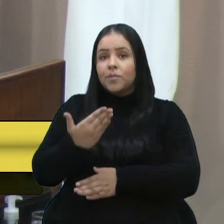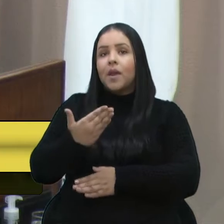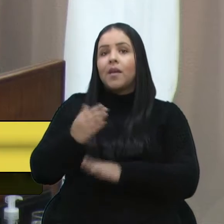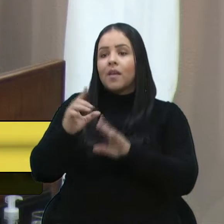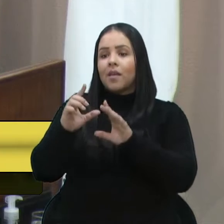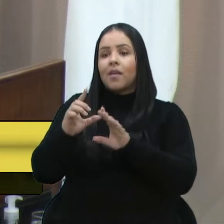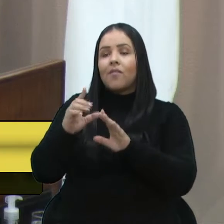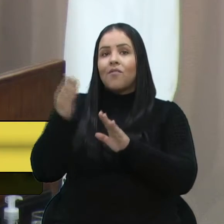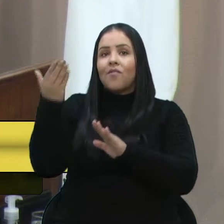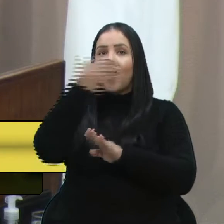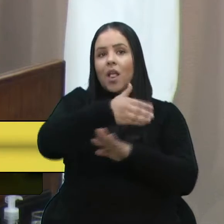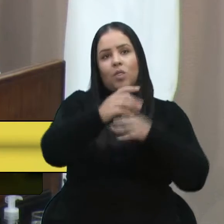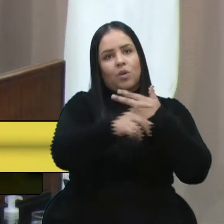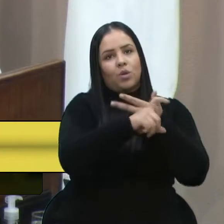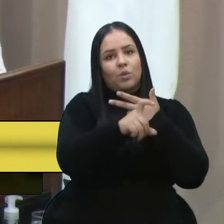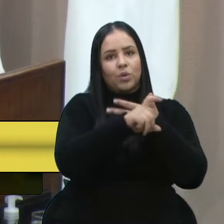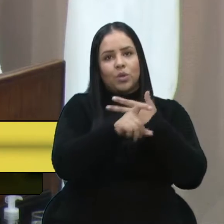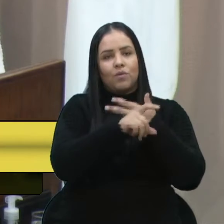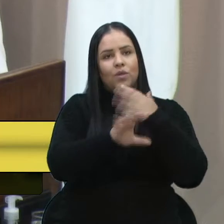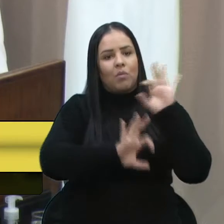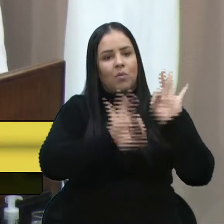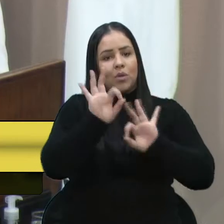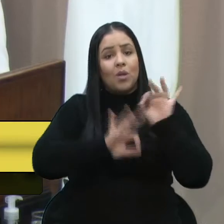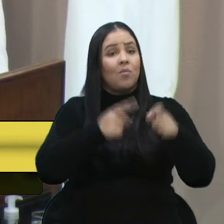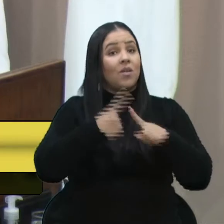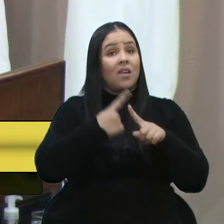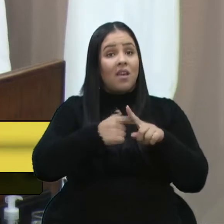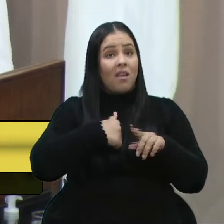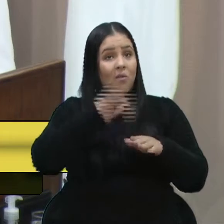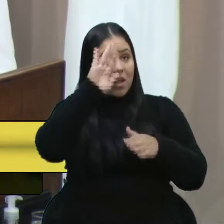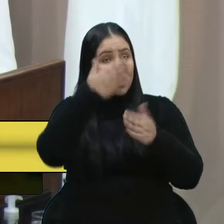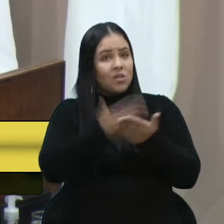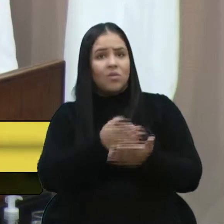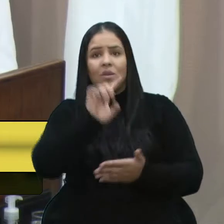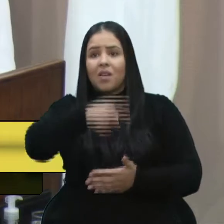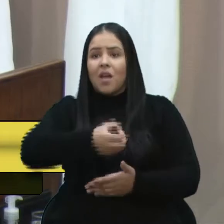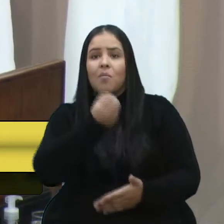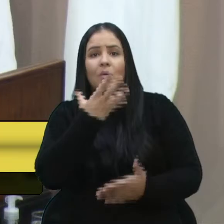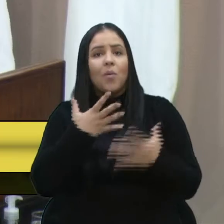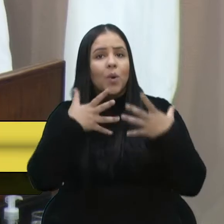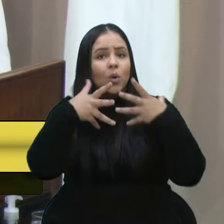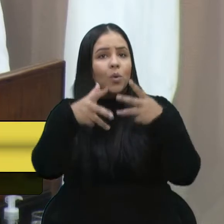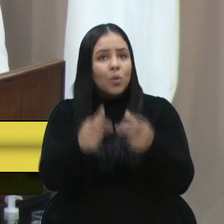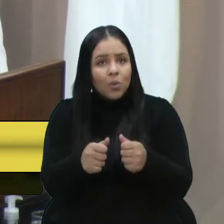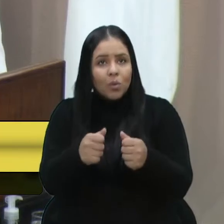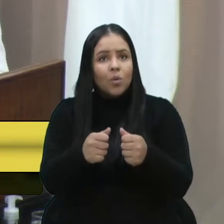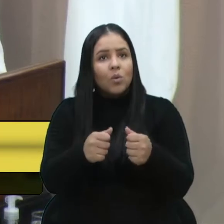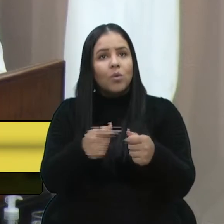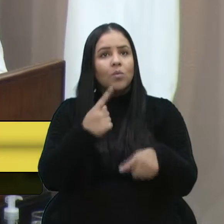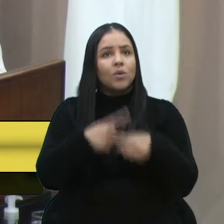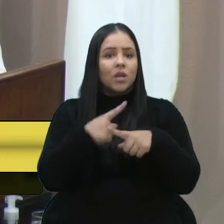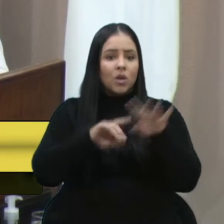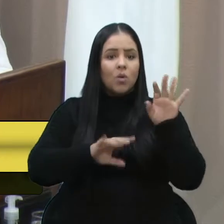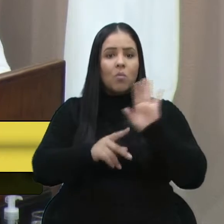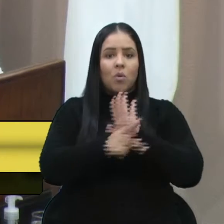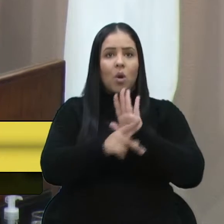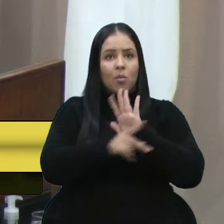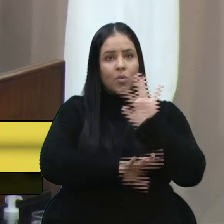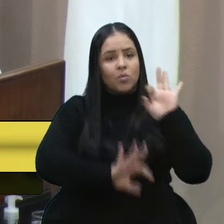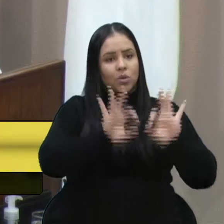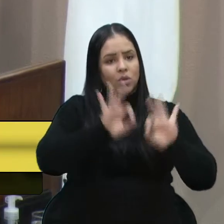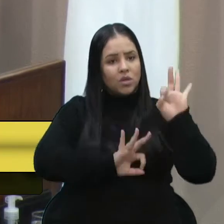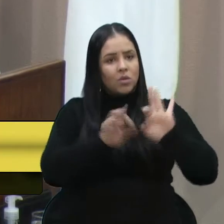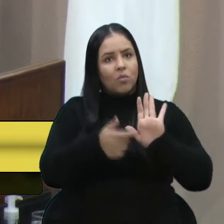eu acredito que é um projeto que todo mundo vai ser beneficiado, na medida em que no próprio projeto diz